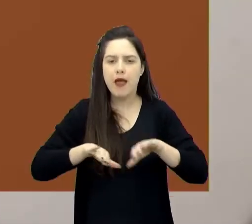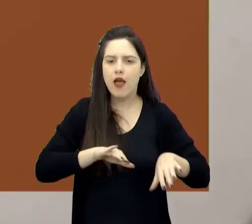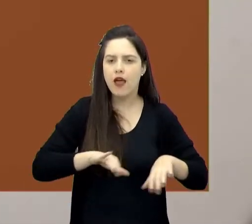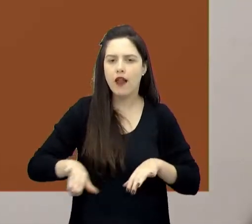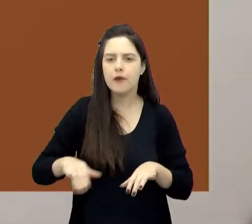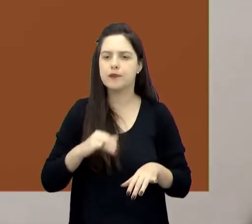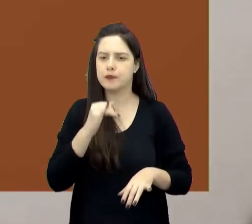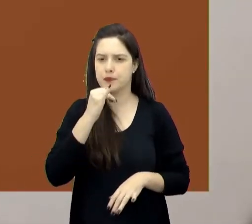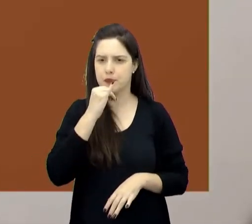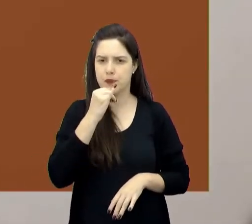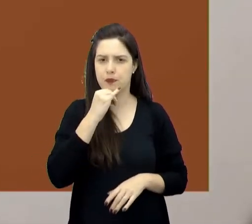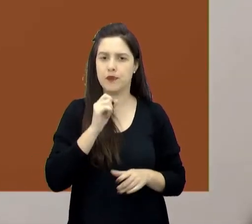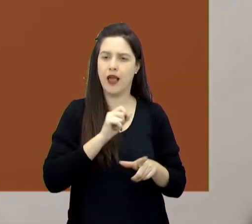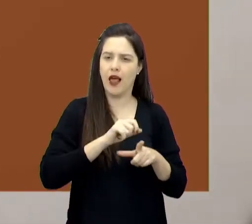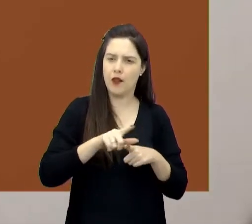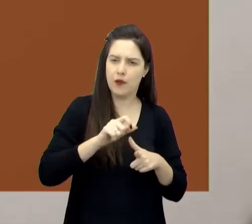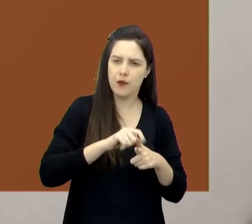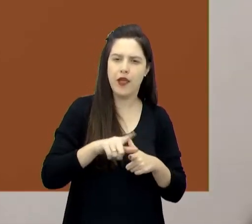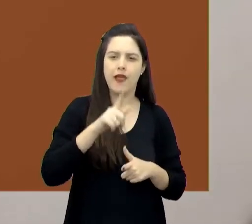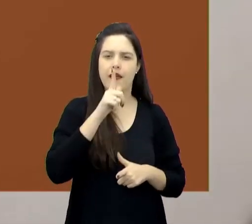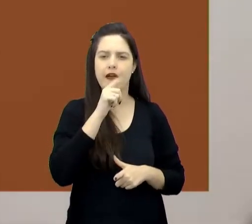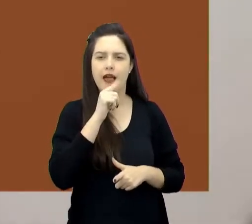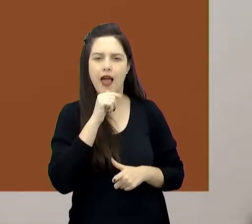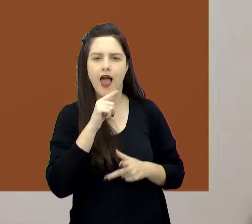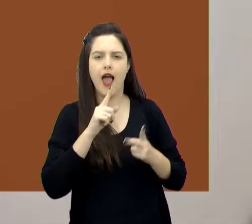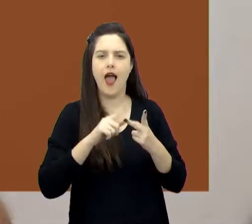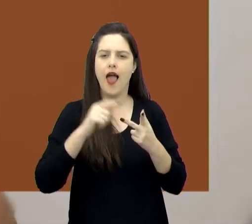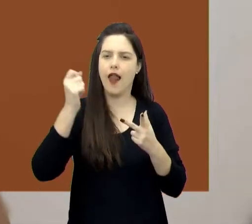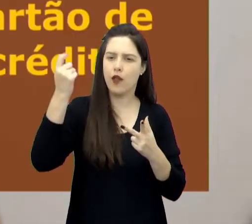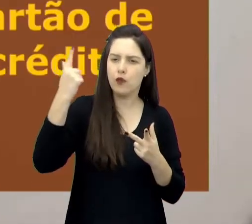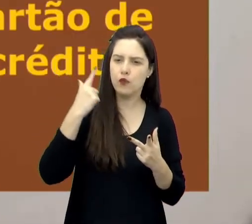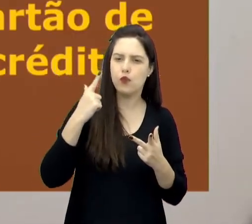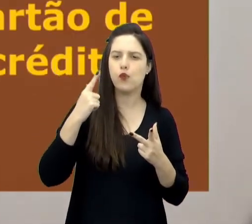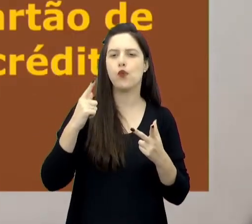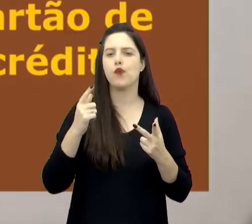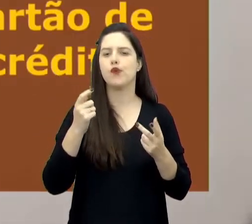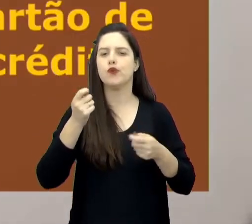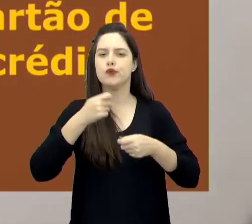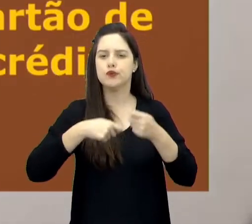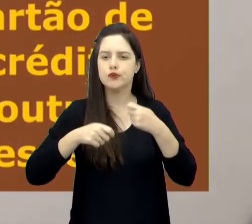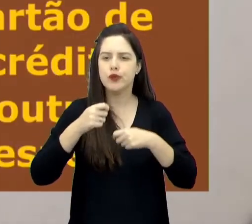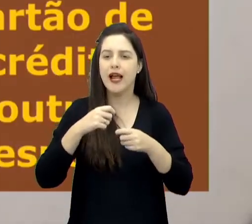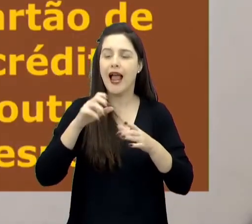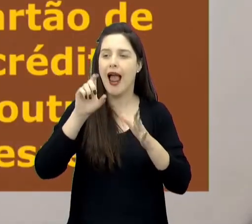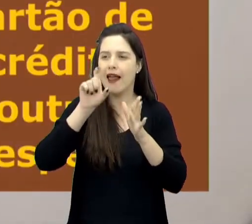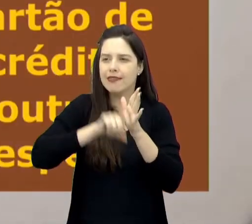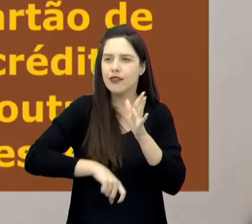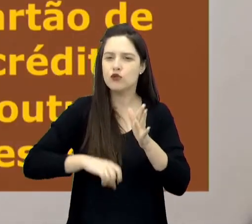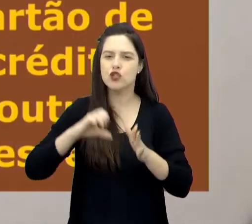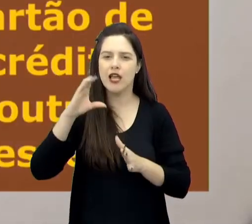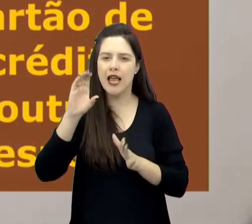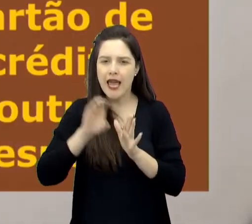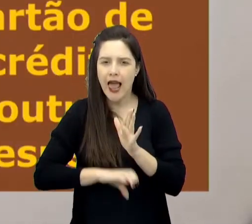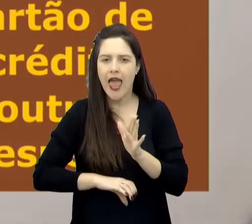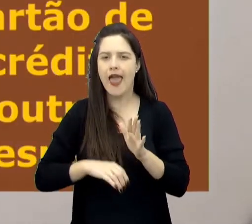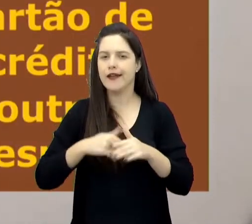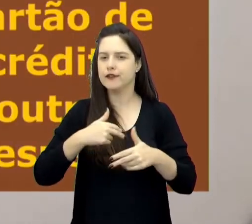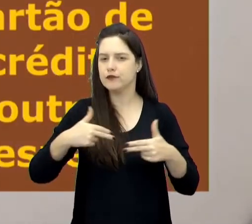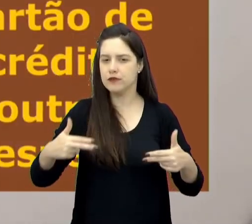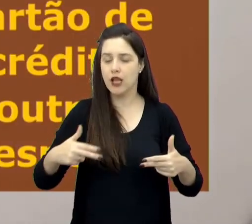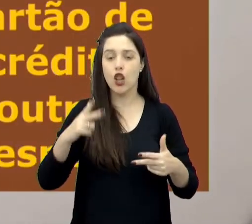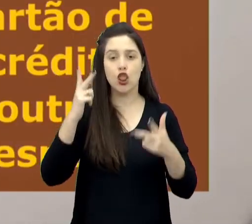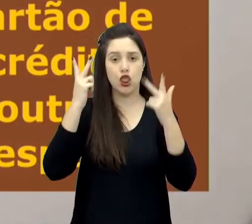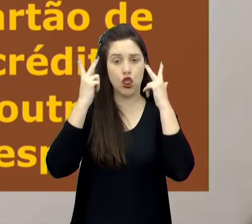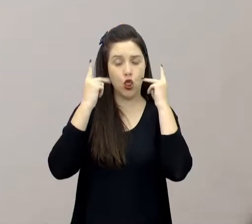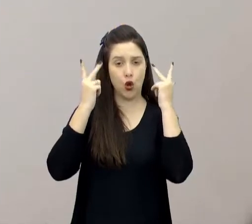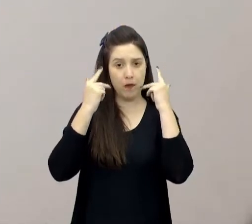Por exemplo, aluguel, água, luz, condomínio e cartão de crédito e todas as despesas que você tem normalmente dentro